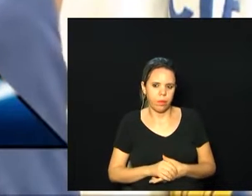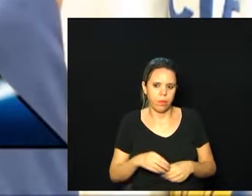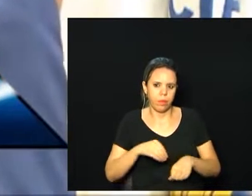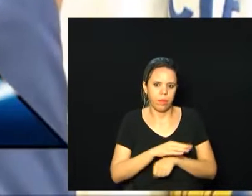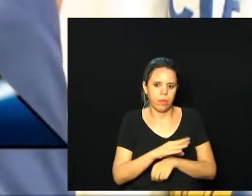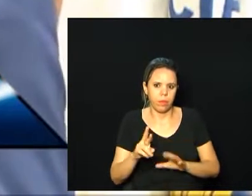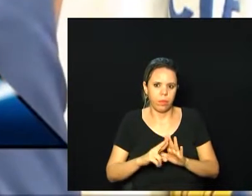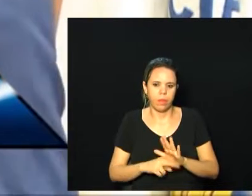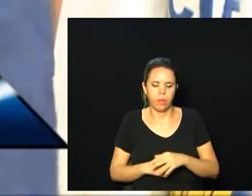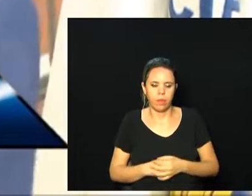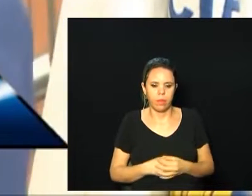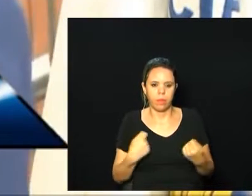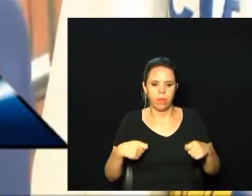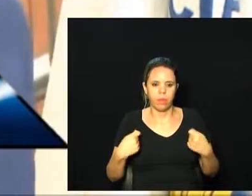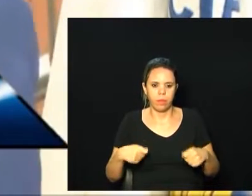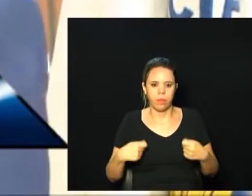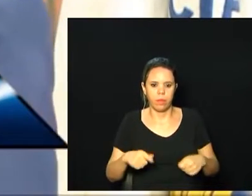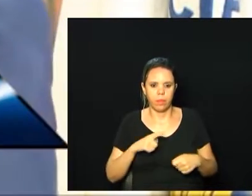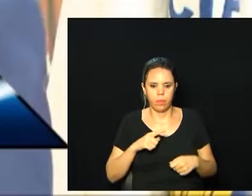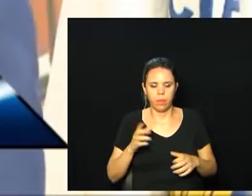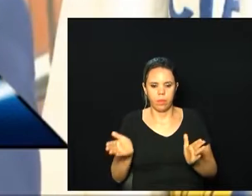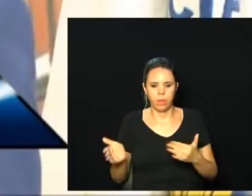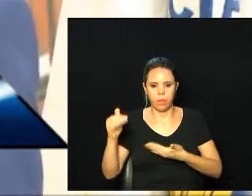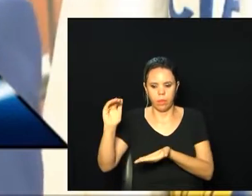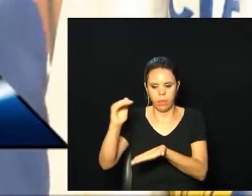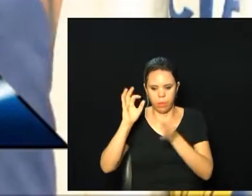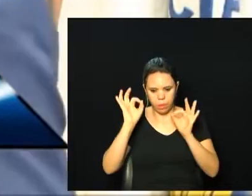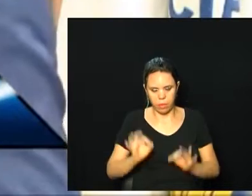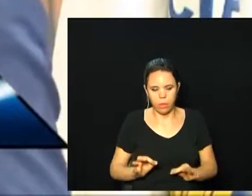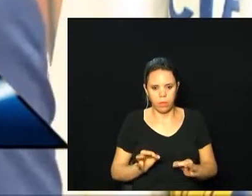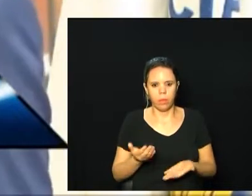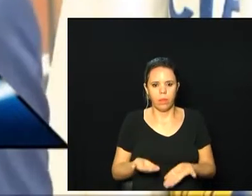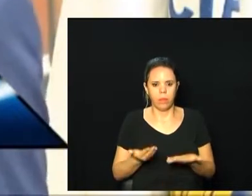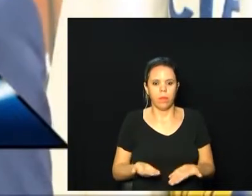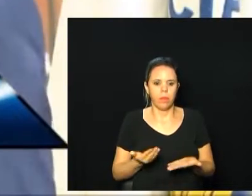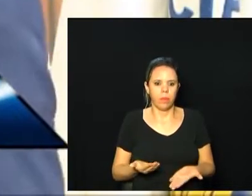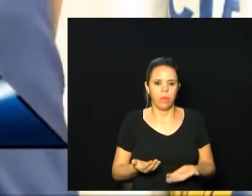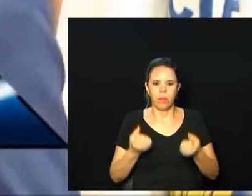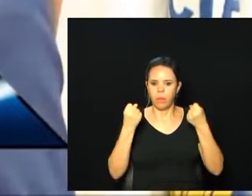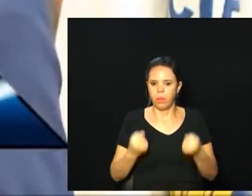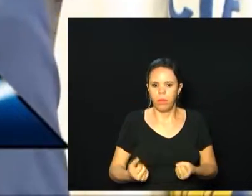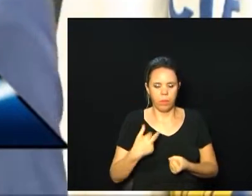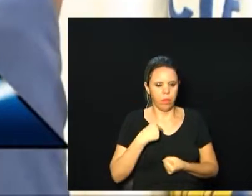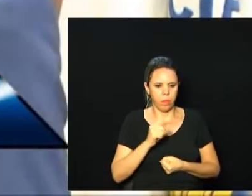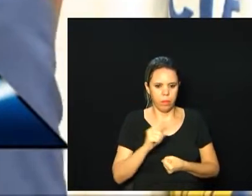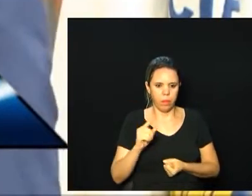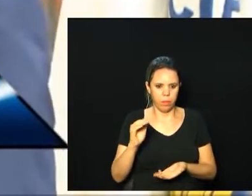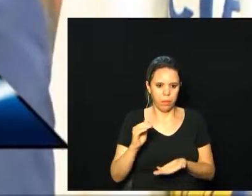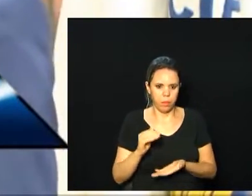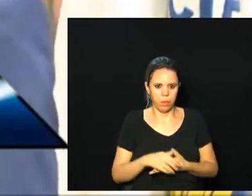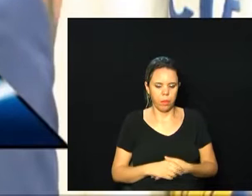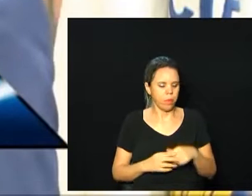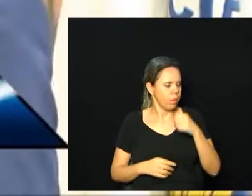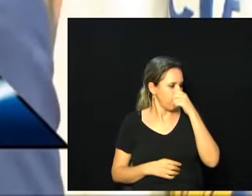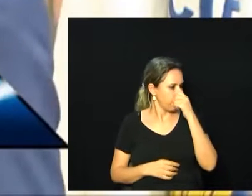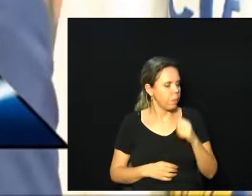algumas regras necessárias, tem que ter a caixa, tem que ter o quilo, não pode ser animal de qualquer porte, animais de pequeno porte,